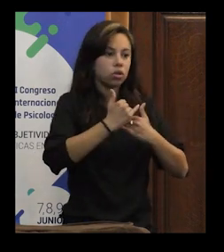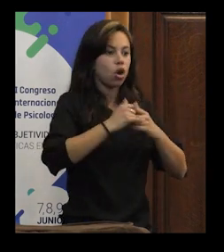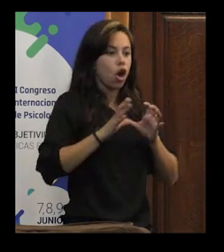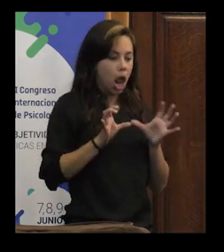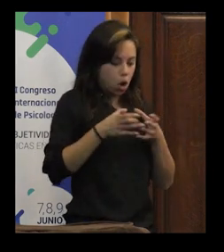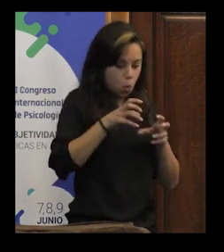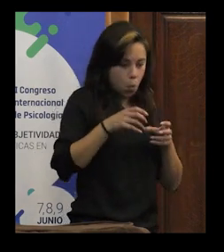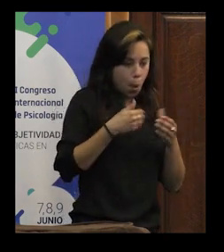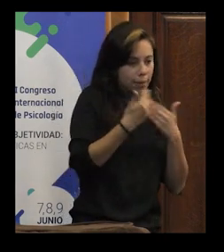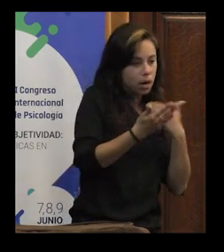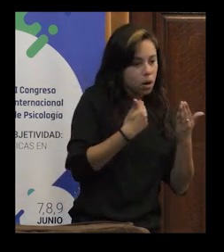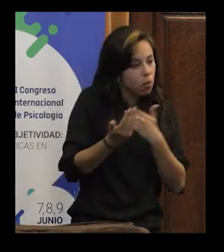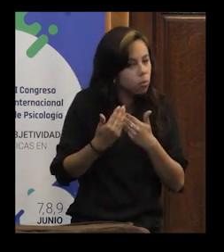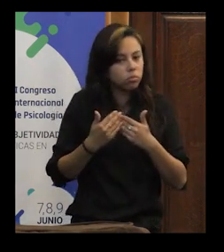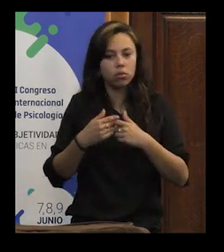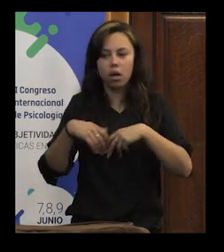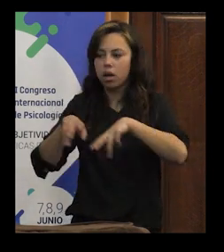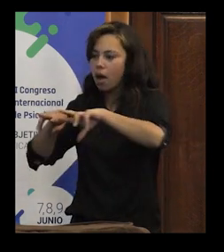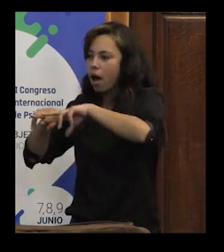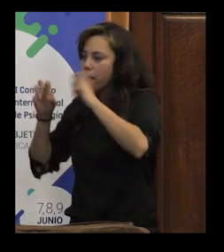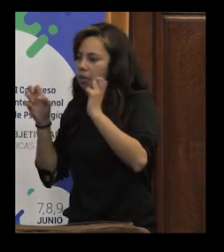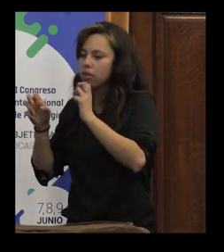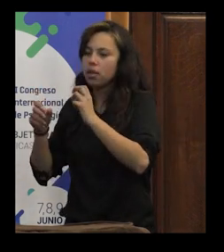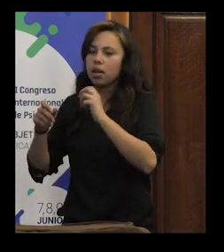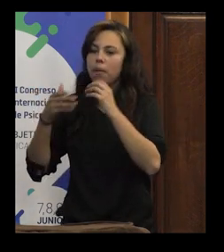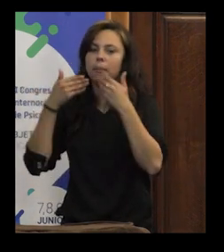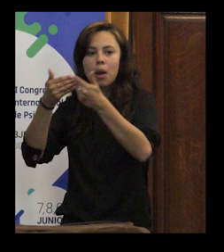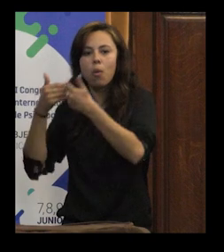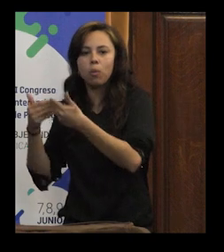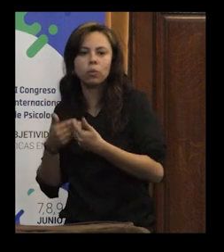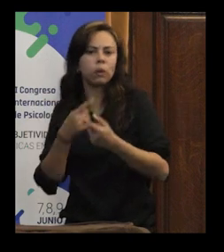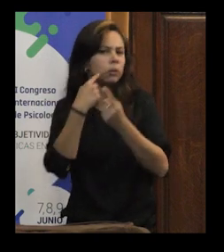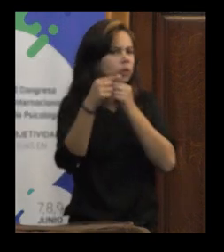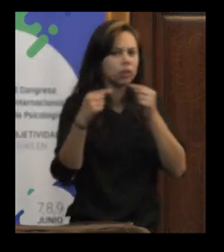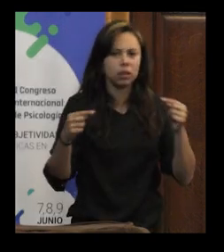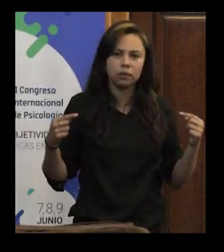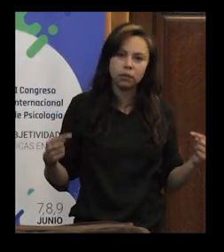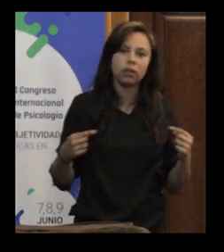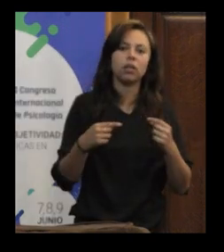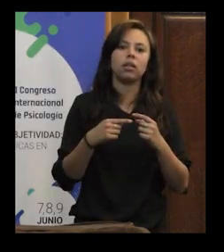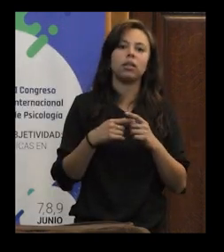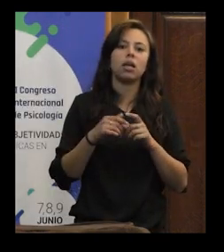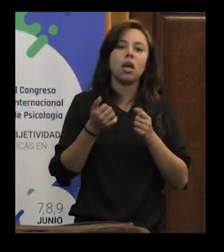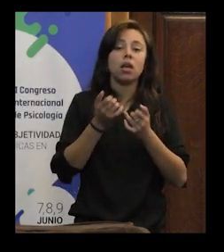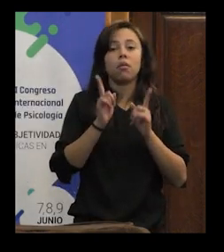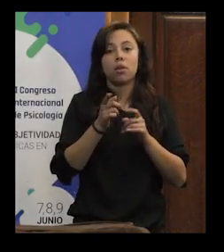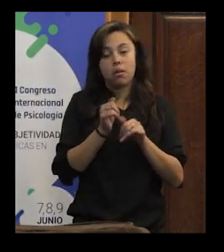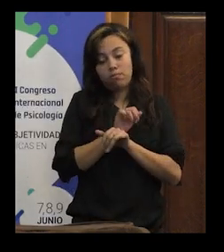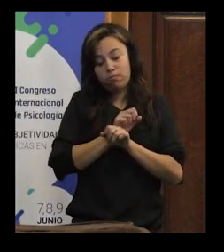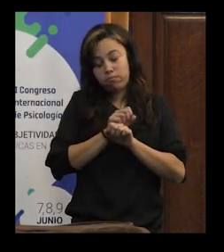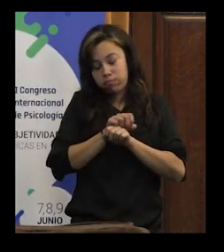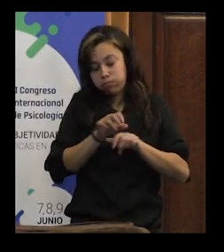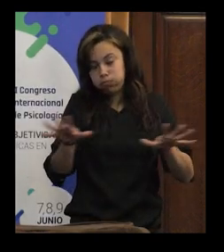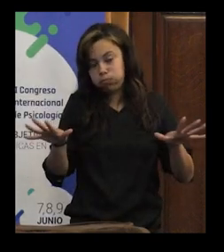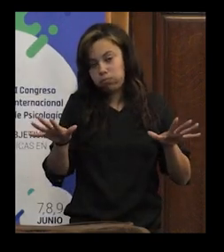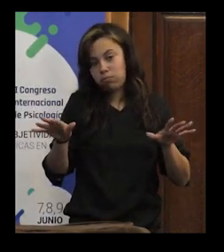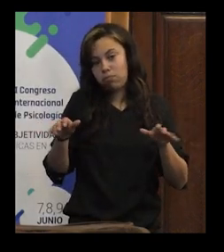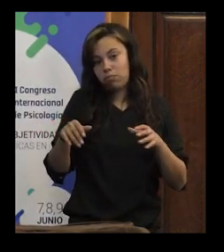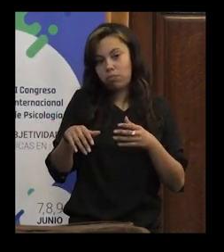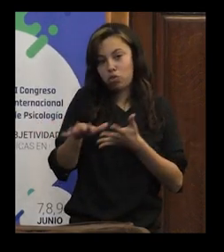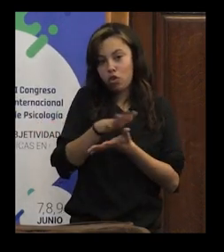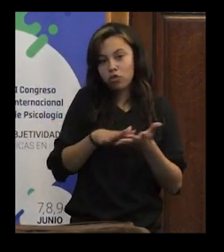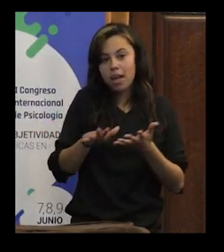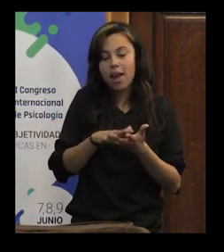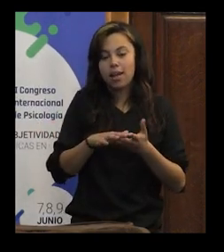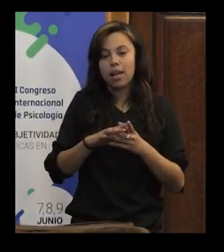de especialistas, assim como, cada vez mais, de redes sociais e la web.